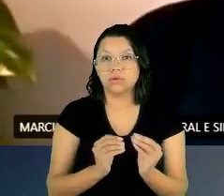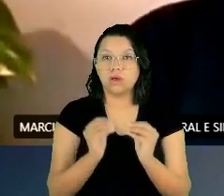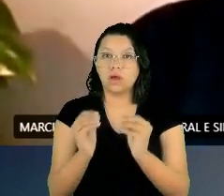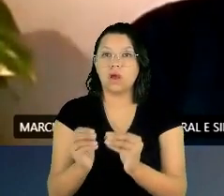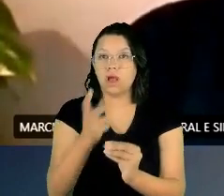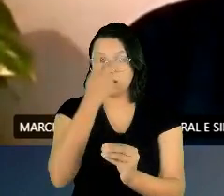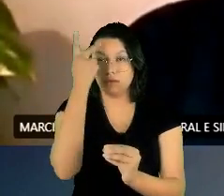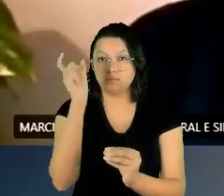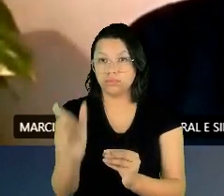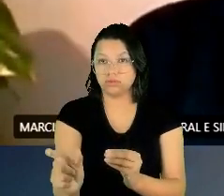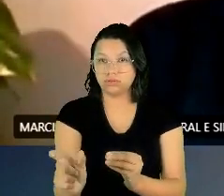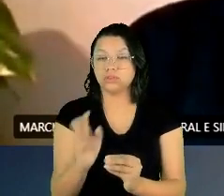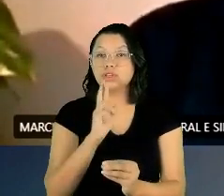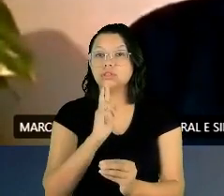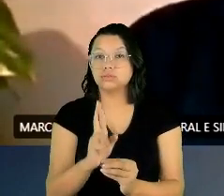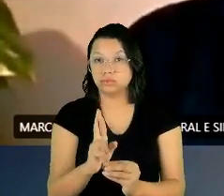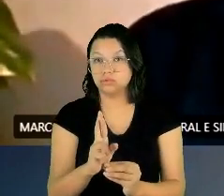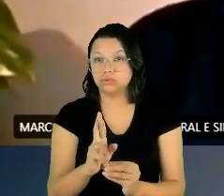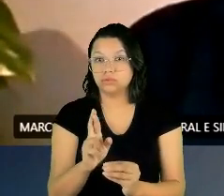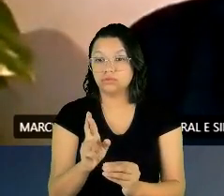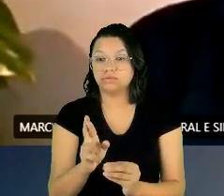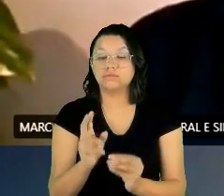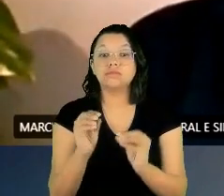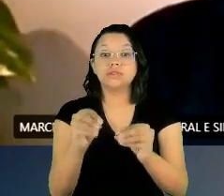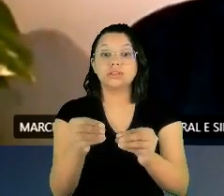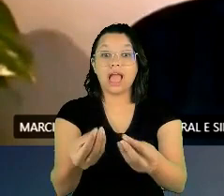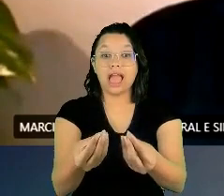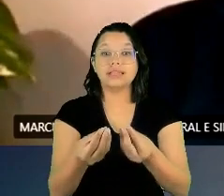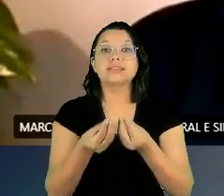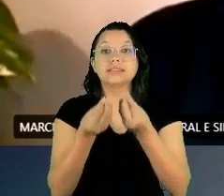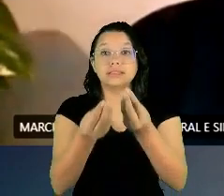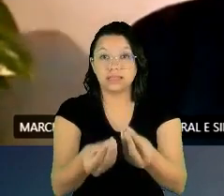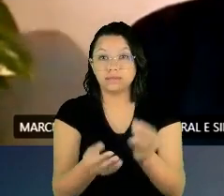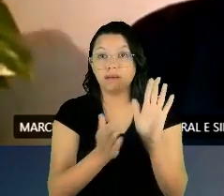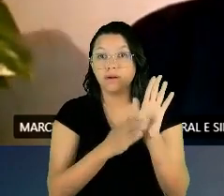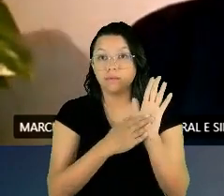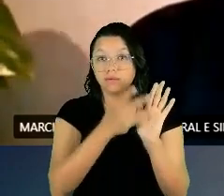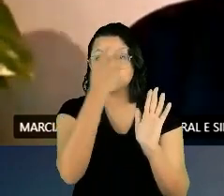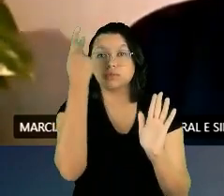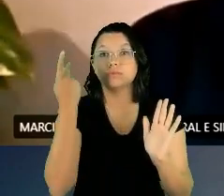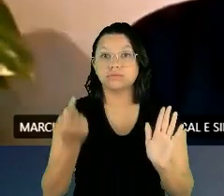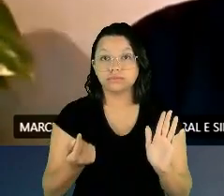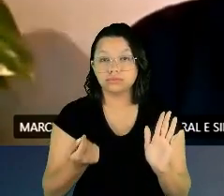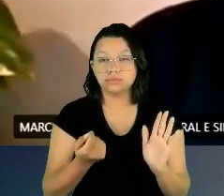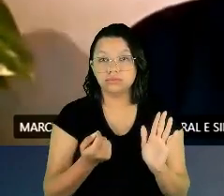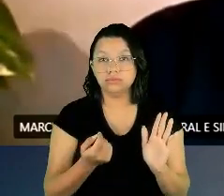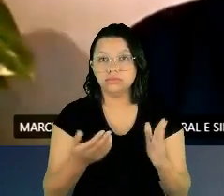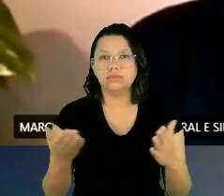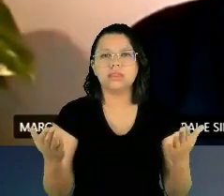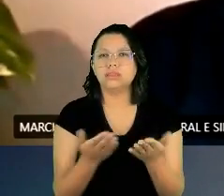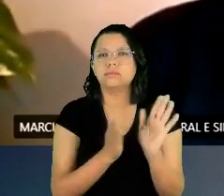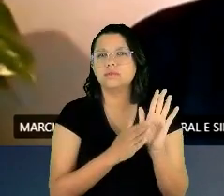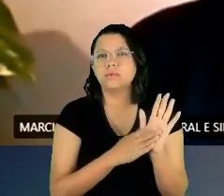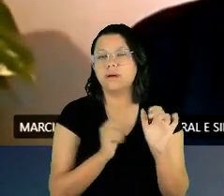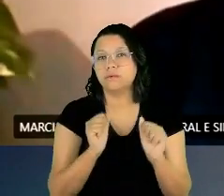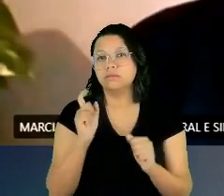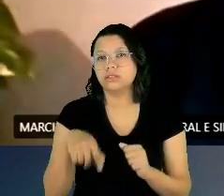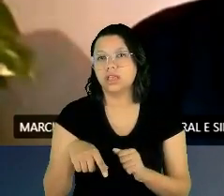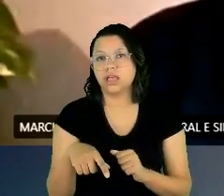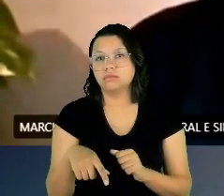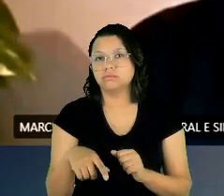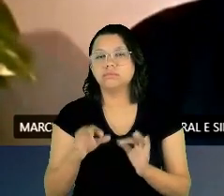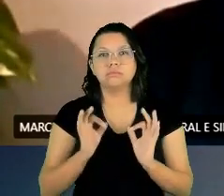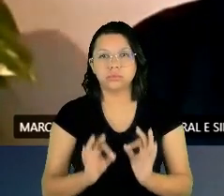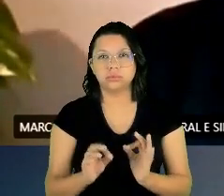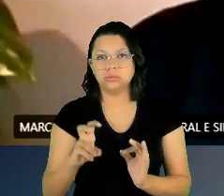estudos colocam as pessoas como quem responde, ou seja, você recebe essa proposta de alguém. Essa proposta pode